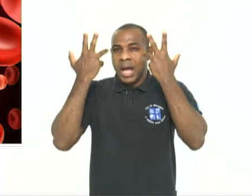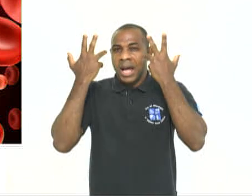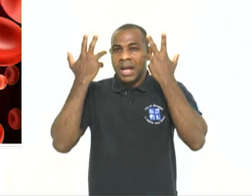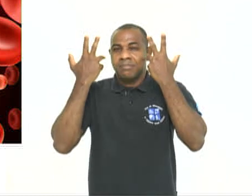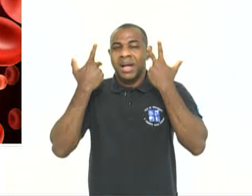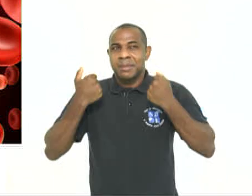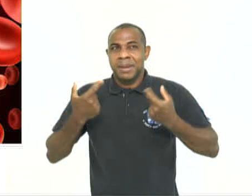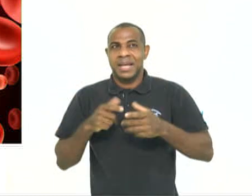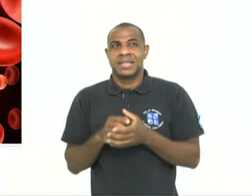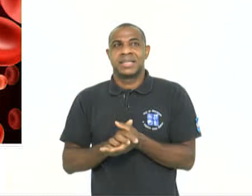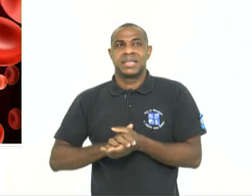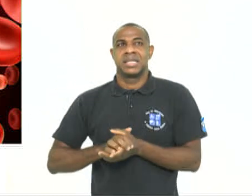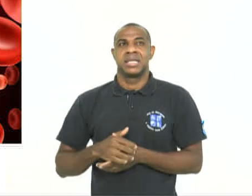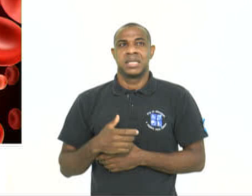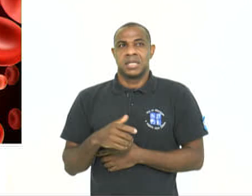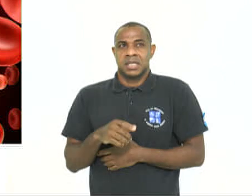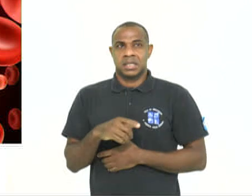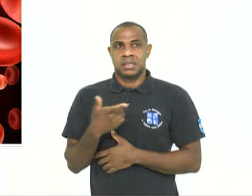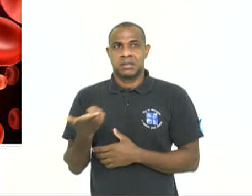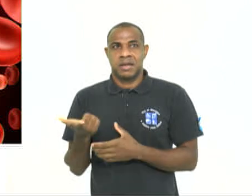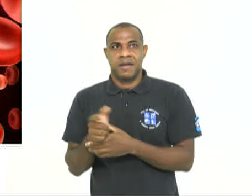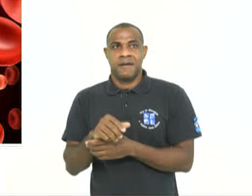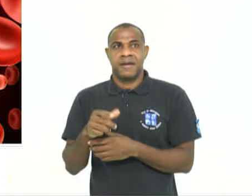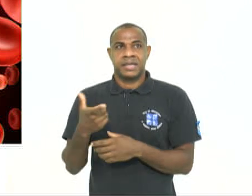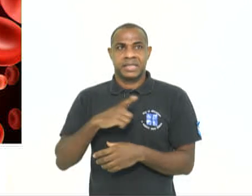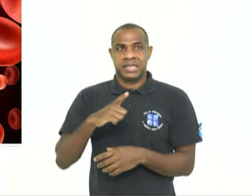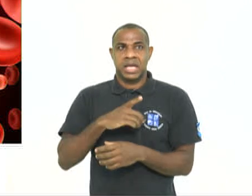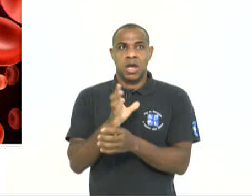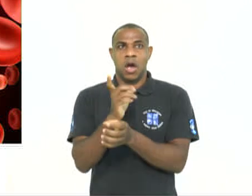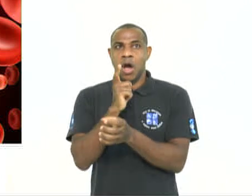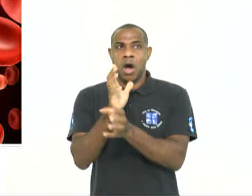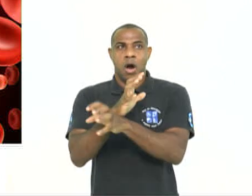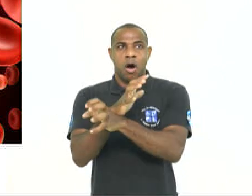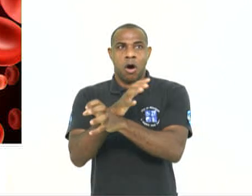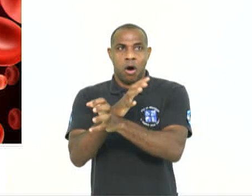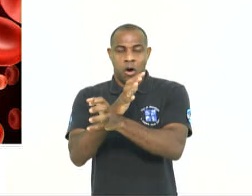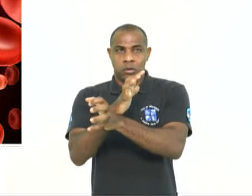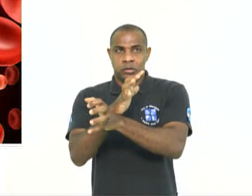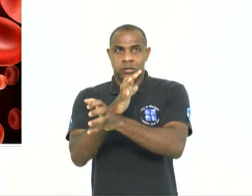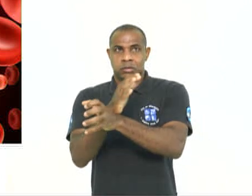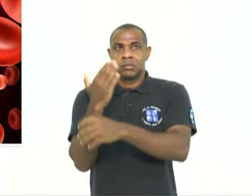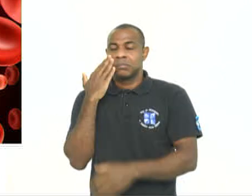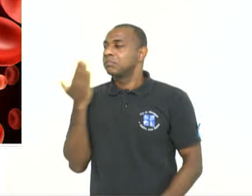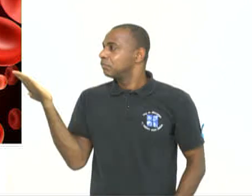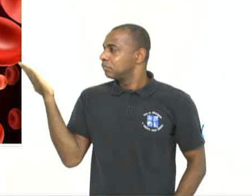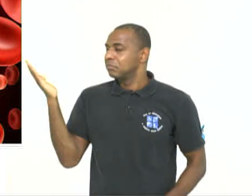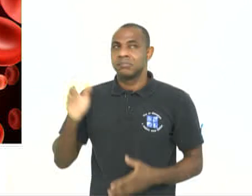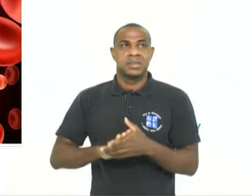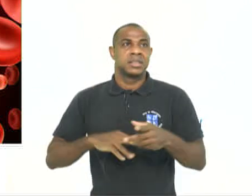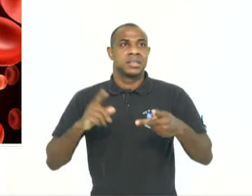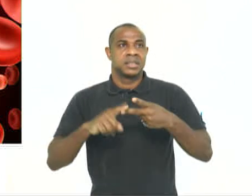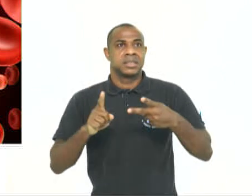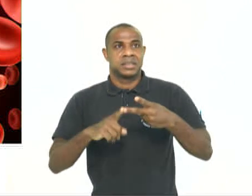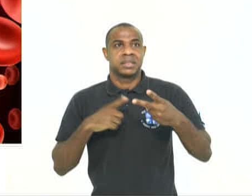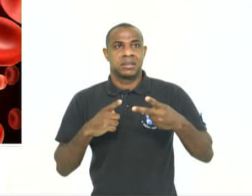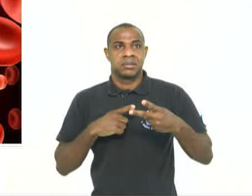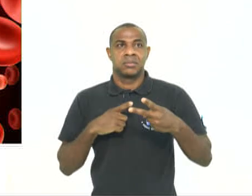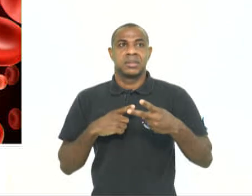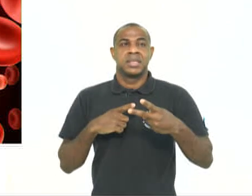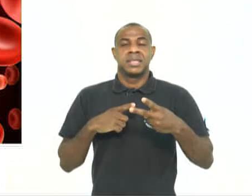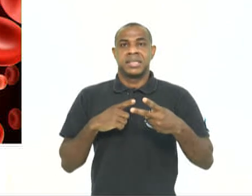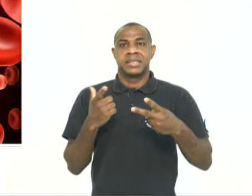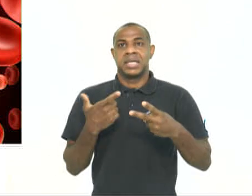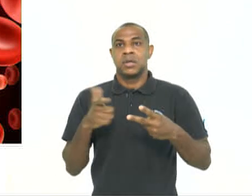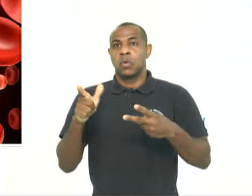pigmento hemoglobina está concentrado na hemácia, ou seja, na própria estrutura da célula aqui, que possui uma forma muito bem adequada ao